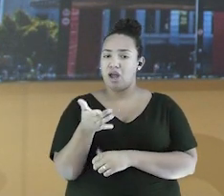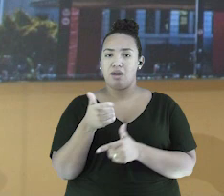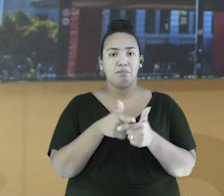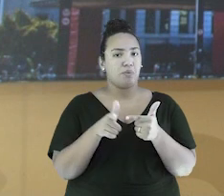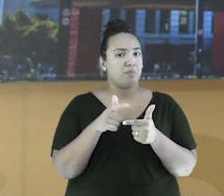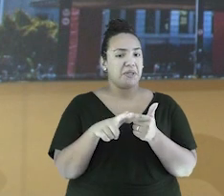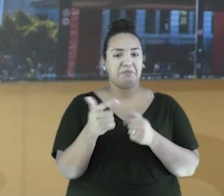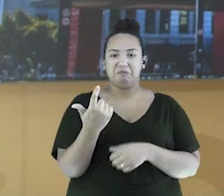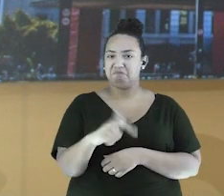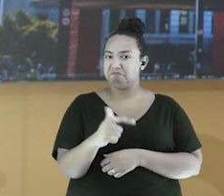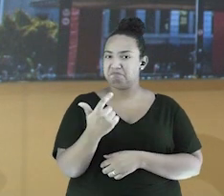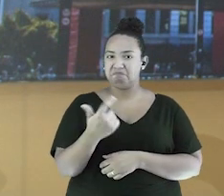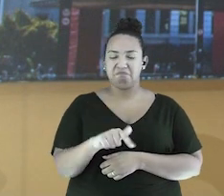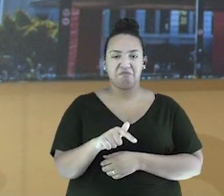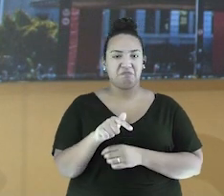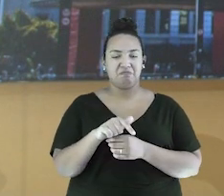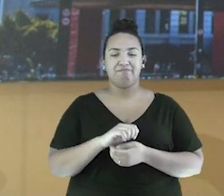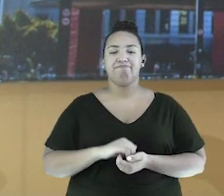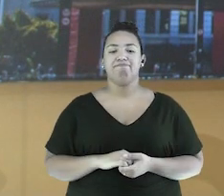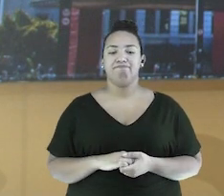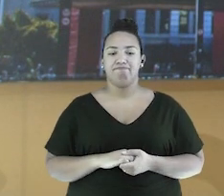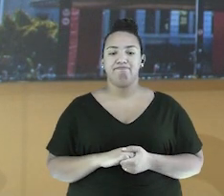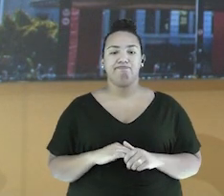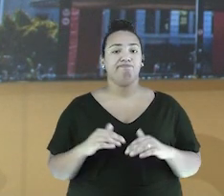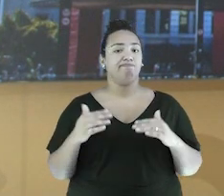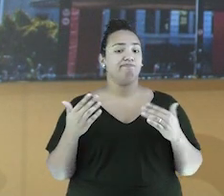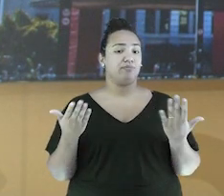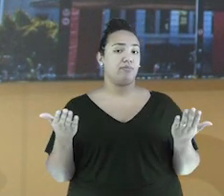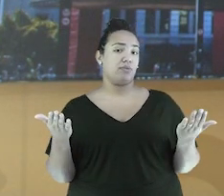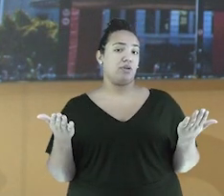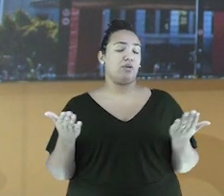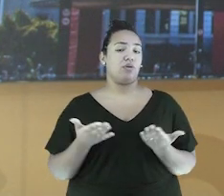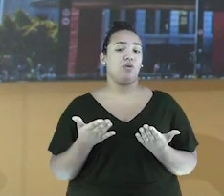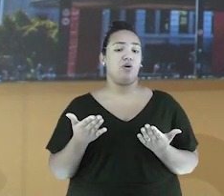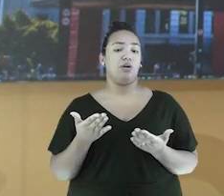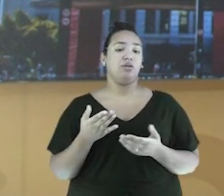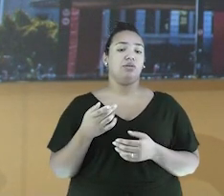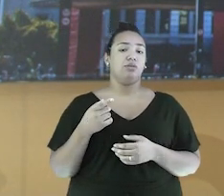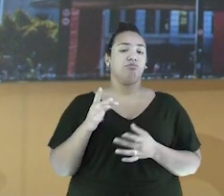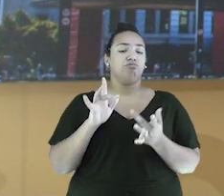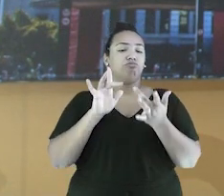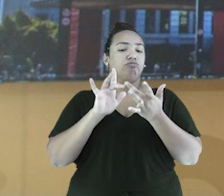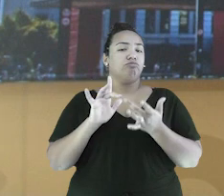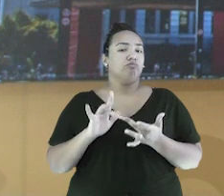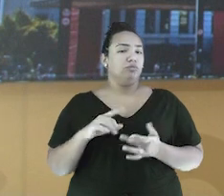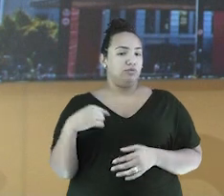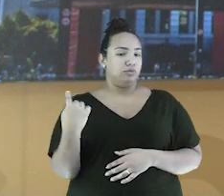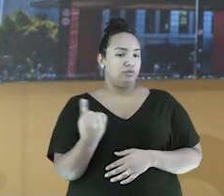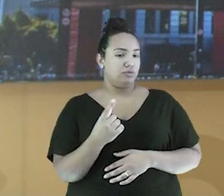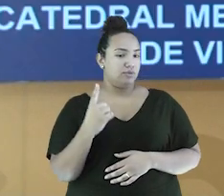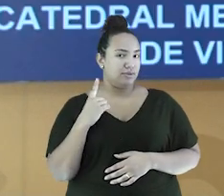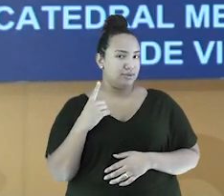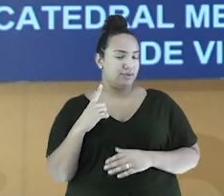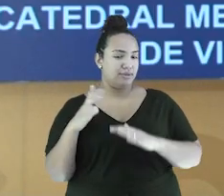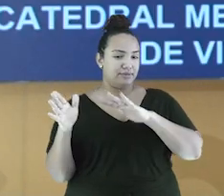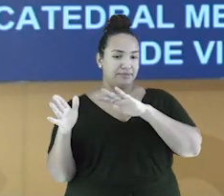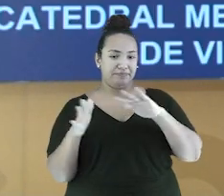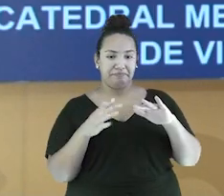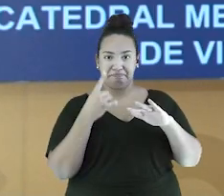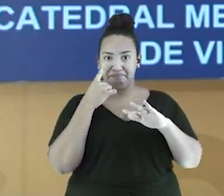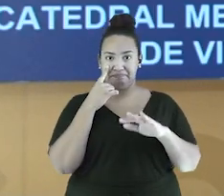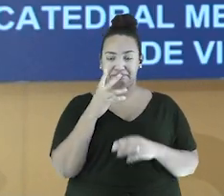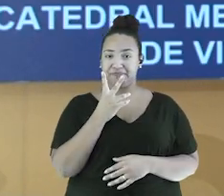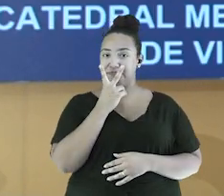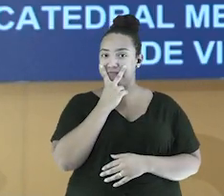problema nenhum. Mas vamos passar agora para algo mais próximo de nós. A Catedral Metropolitana